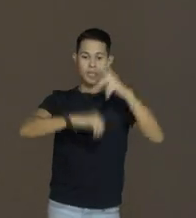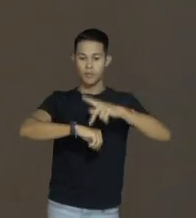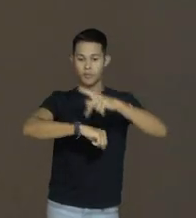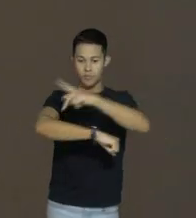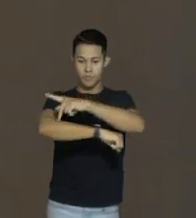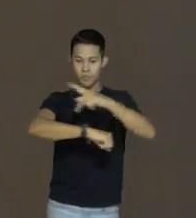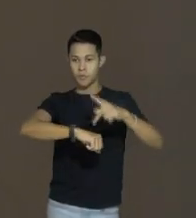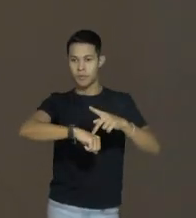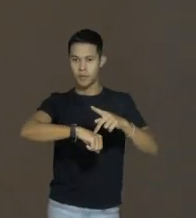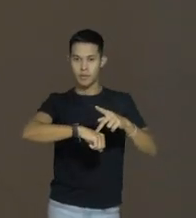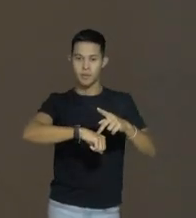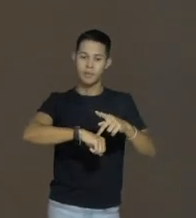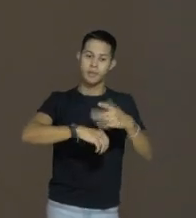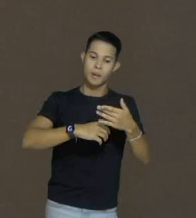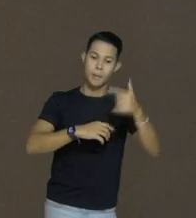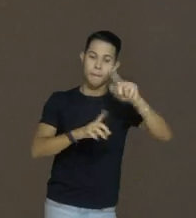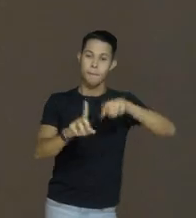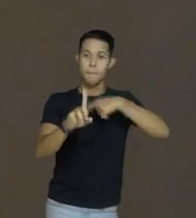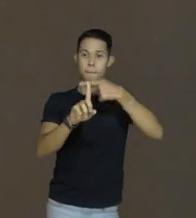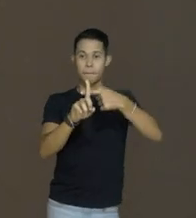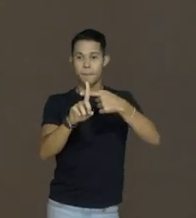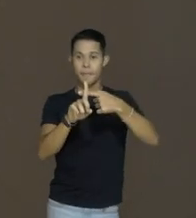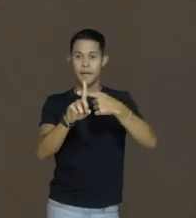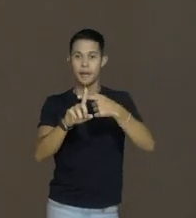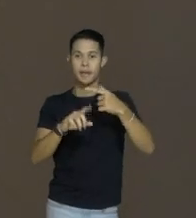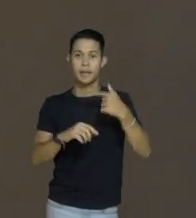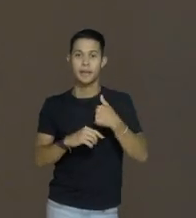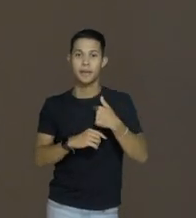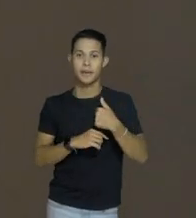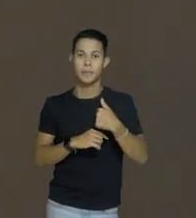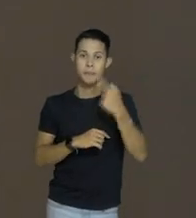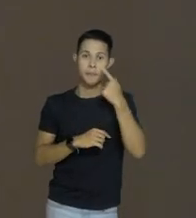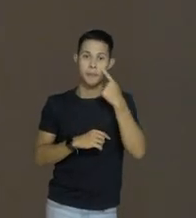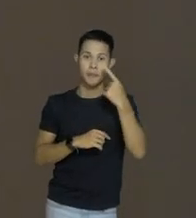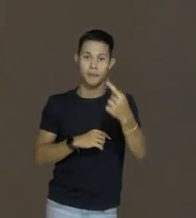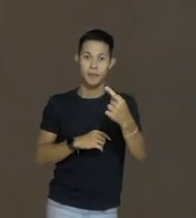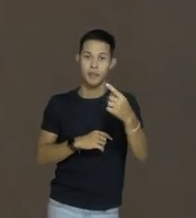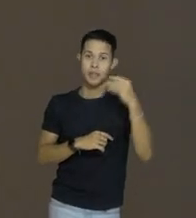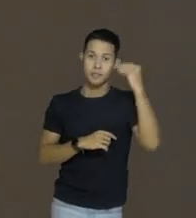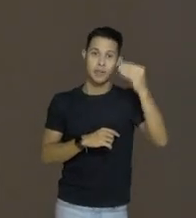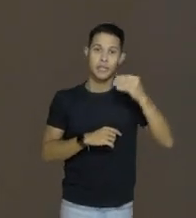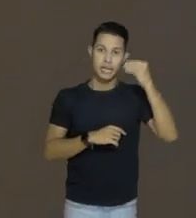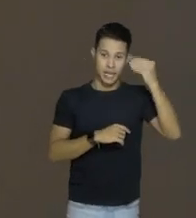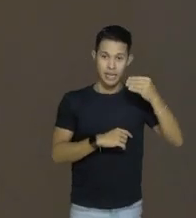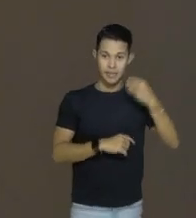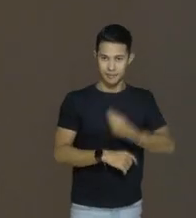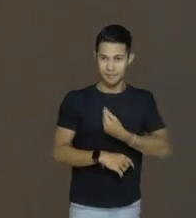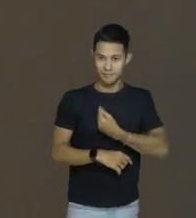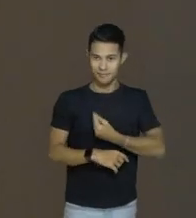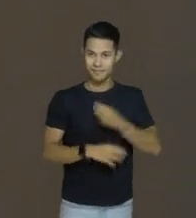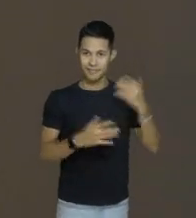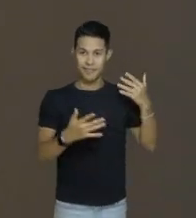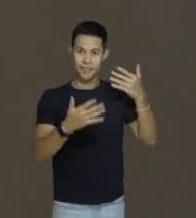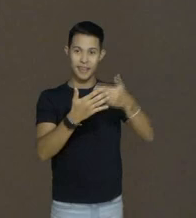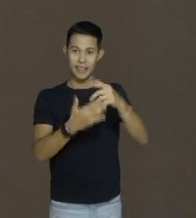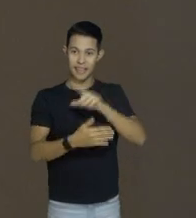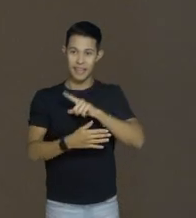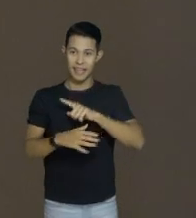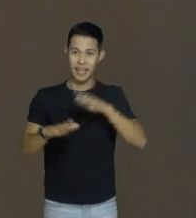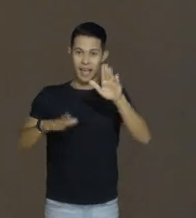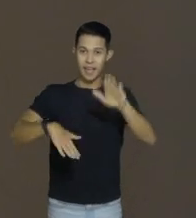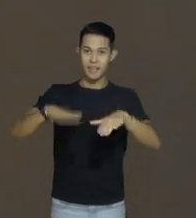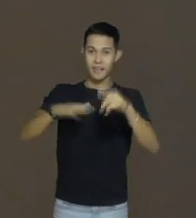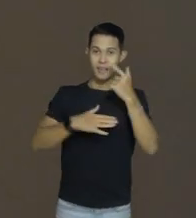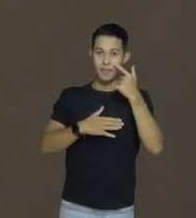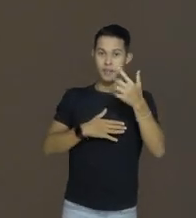vejo que... Eu tenho muito tempo de experiência de vida, de médica, eu vejo que a criança pode ser uma deficiente mental.